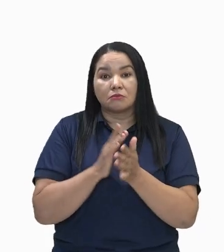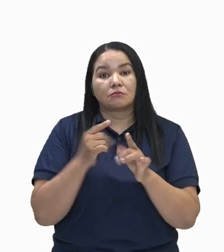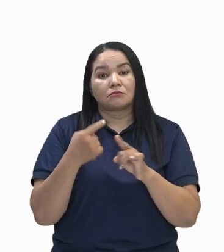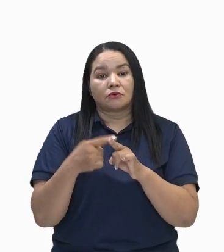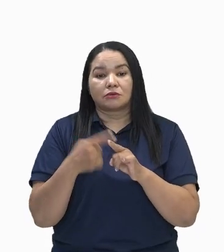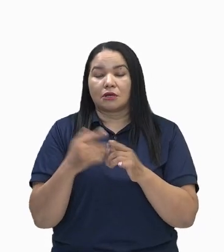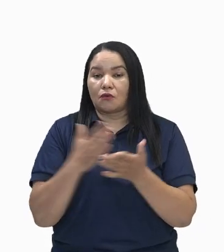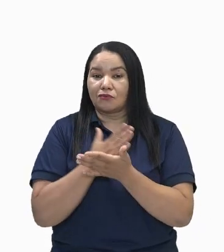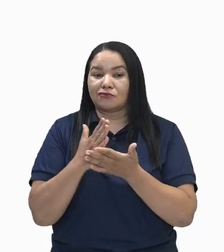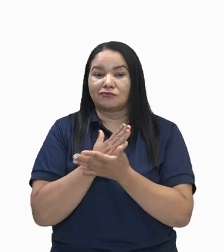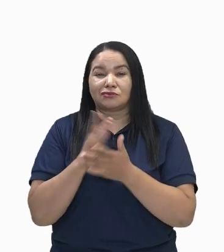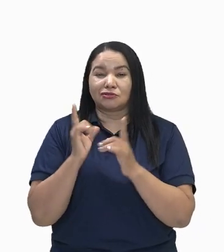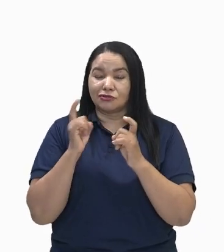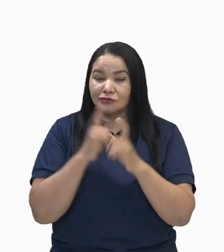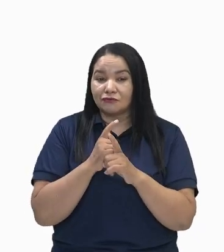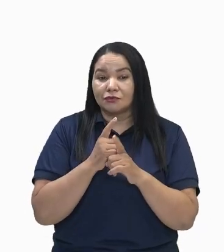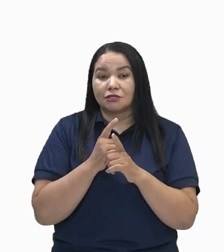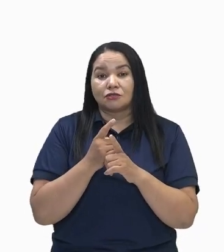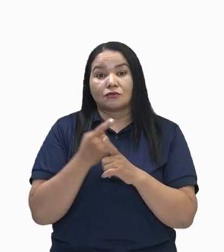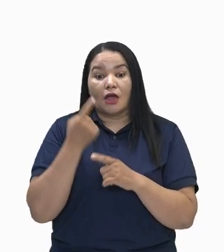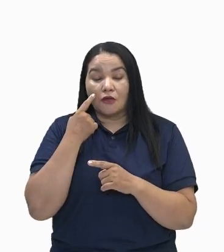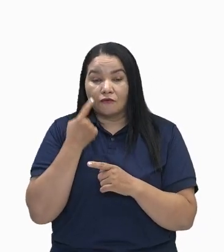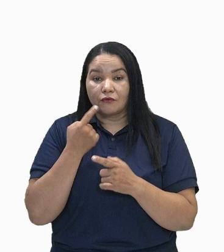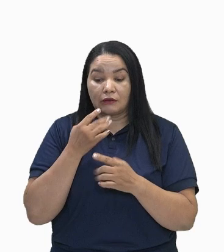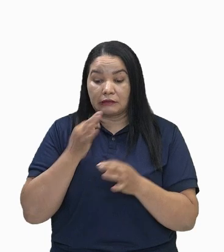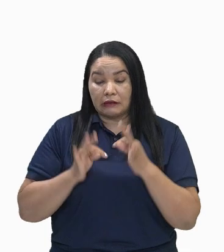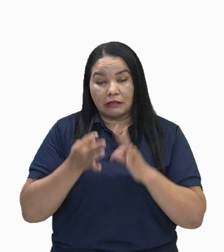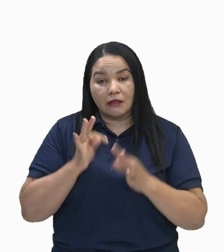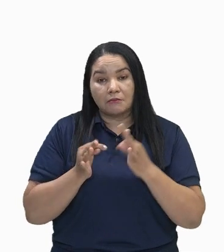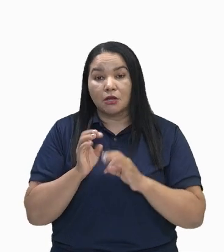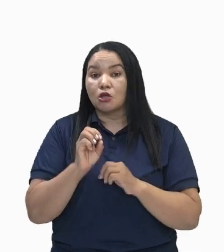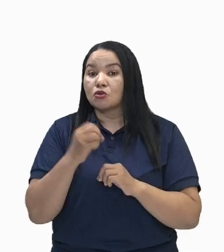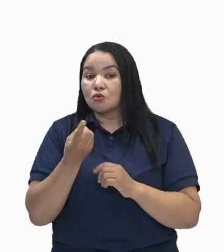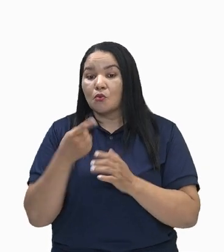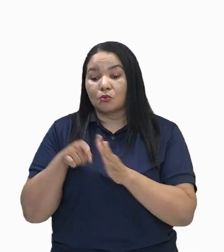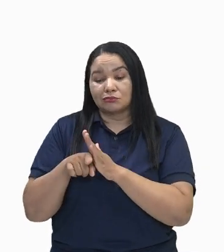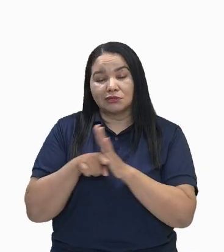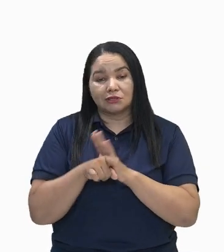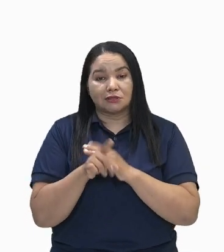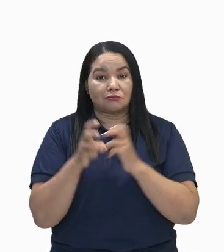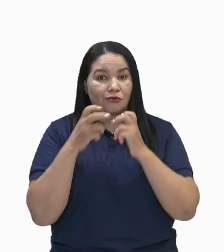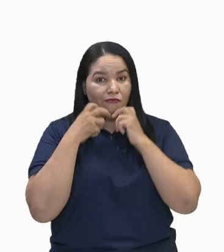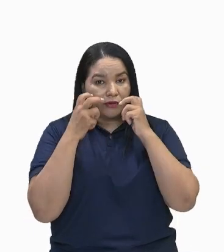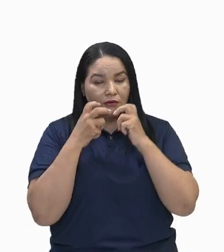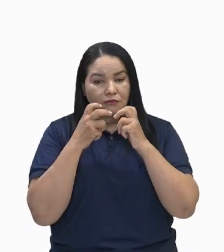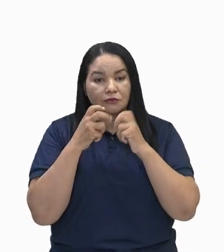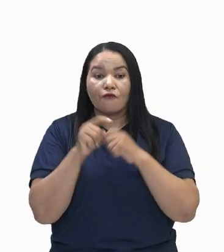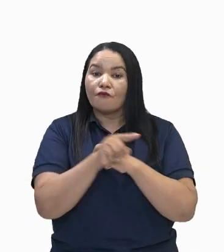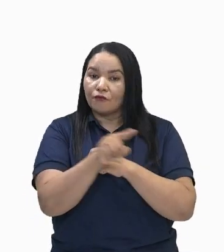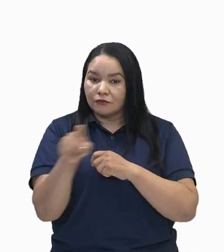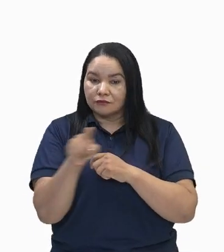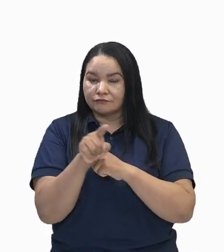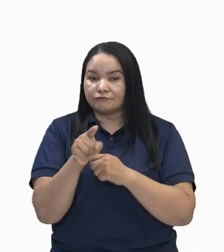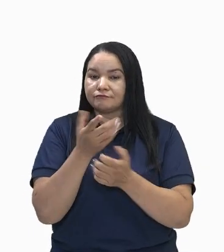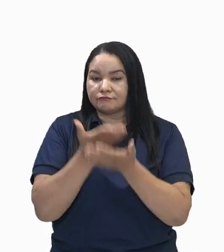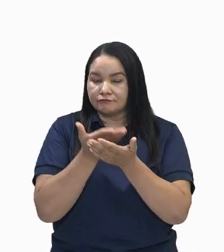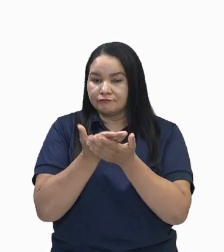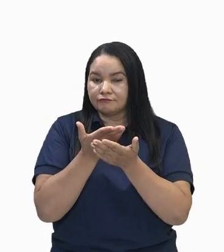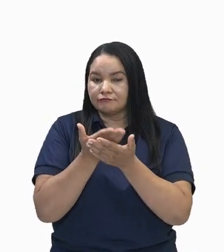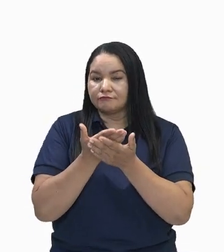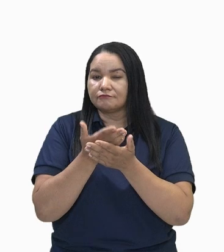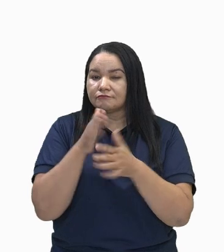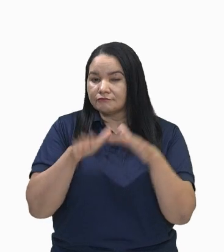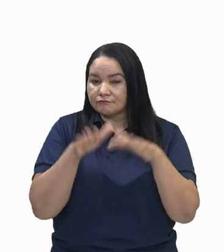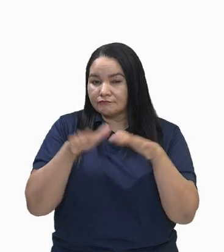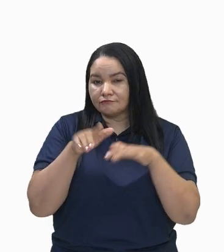por diagnóstico e tratamento. Você, né, que está ouvindo a nossa aula, você alguma vez durante